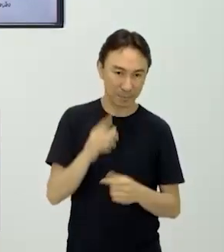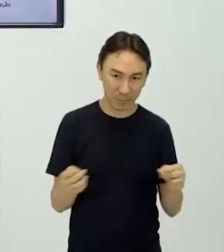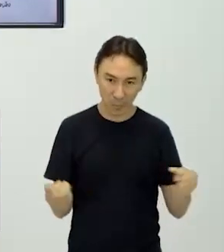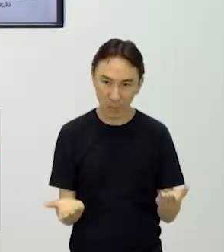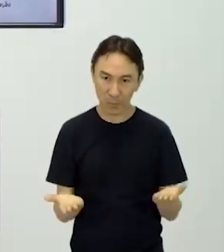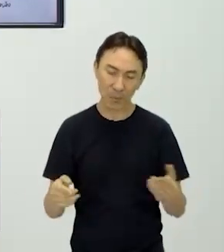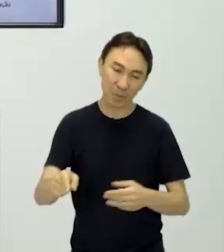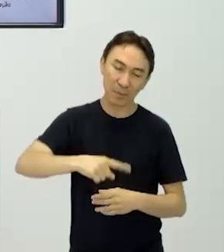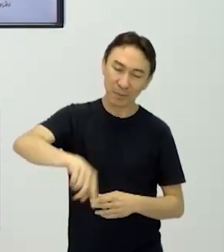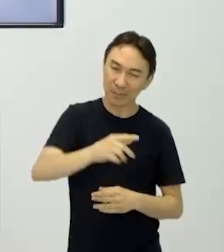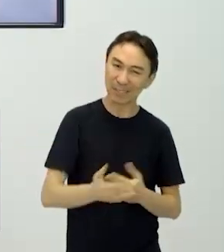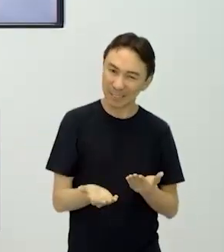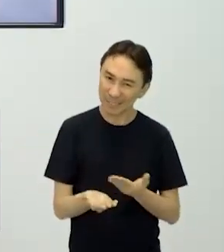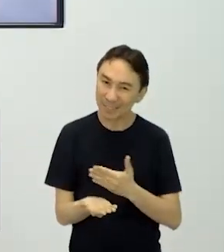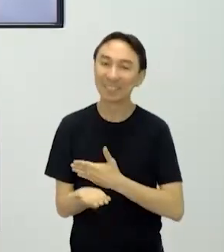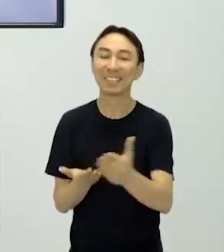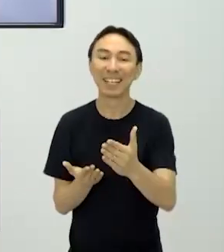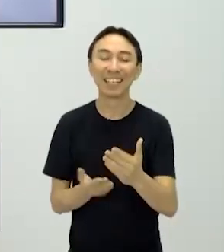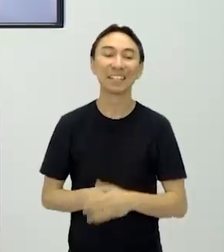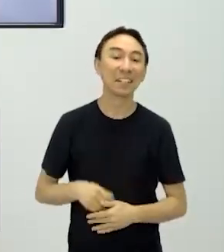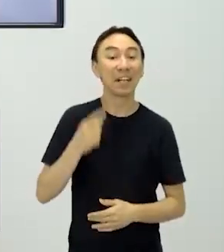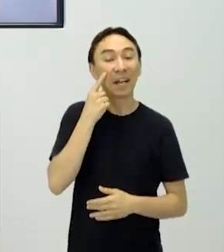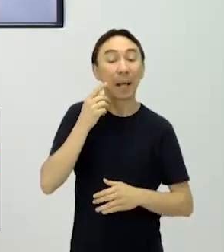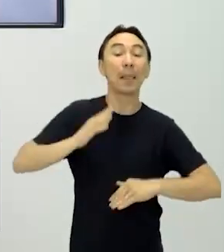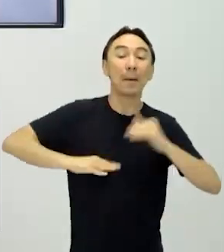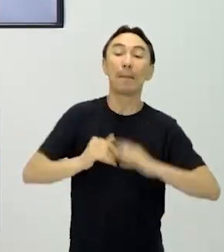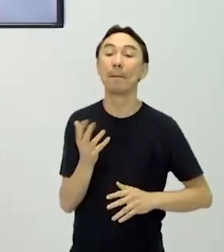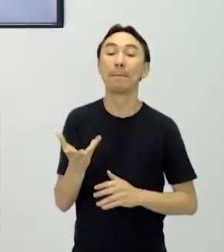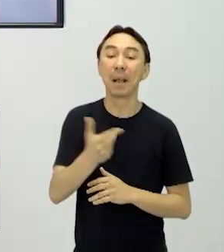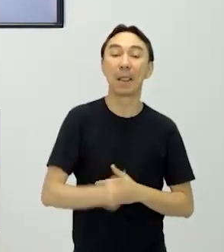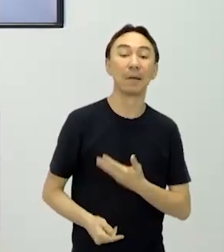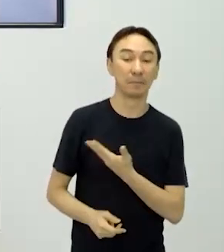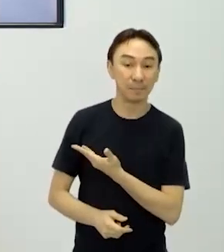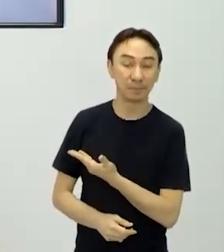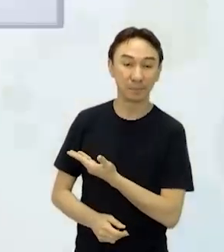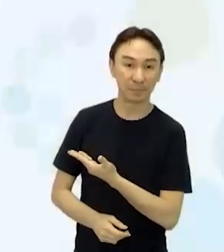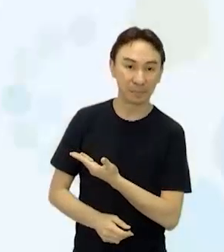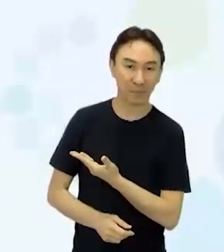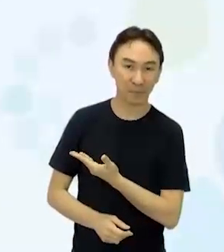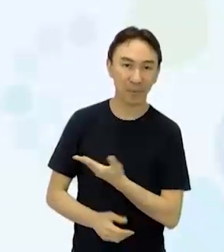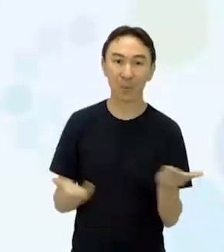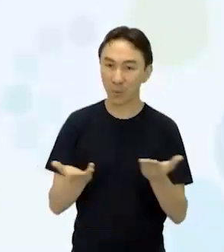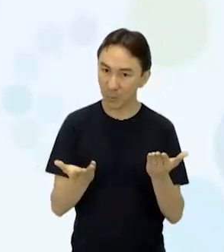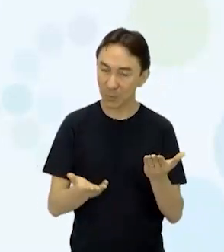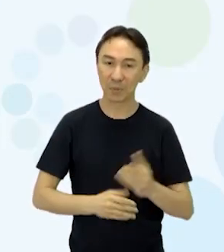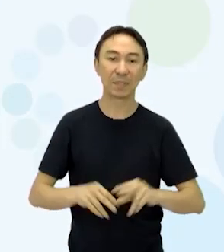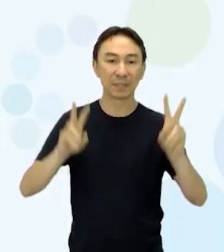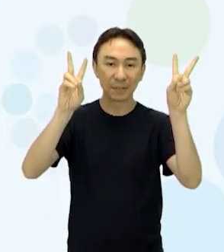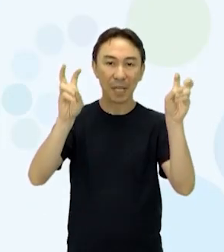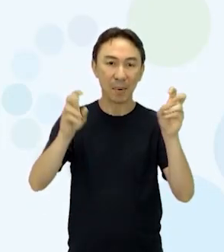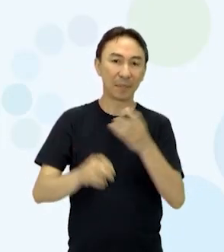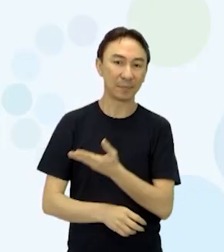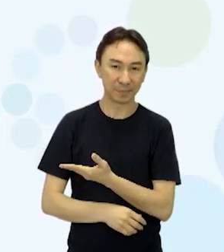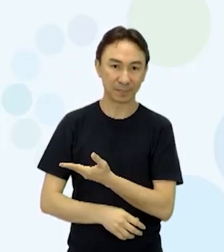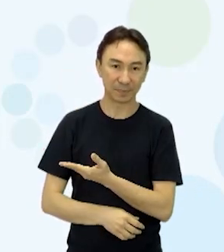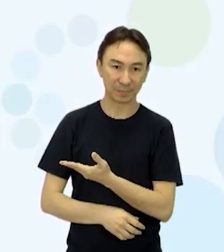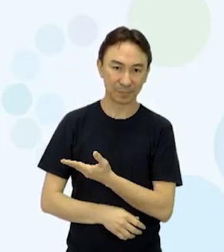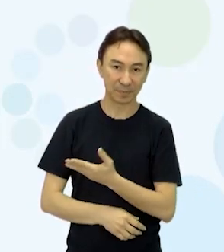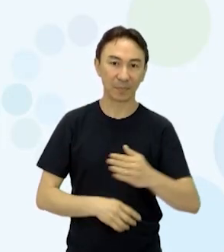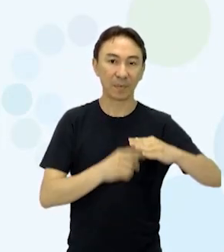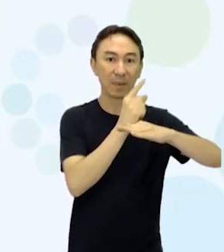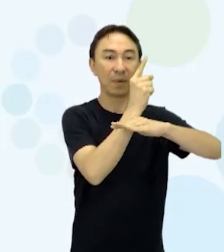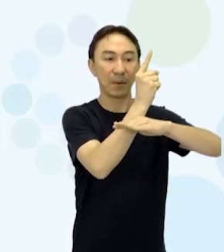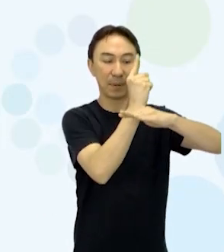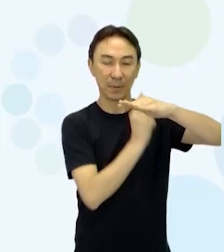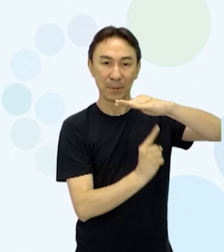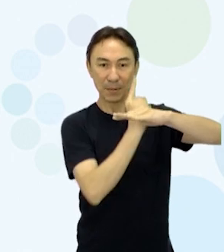ler essa habilidade e vamos dar uma olhadinha o que ela nos diz, né? Então, olha só, o nome da nossa aula de hoje é Frações. Um pouco